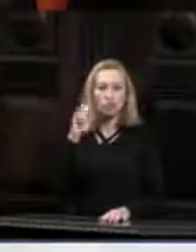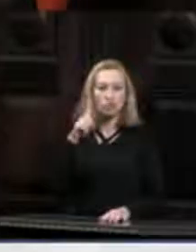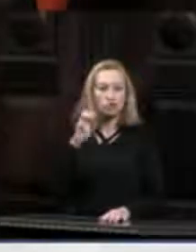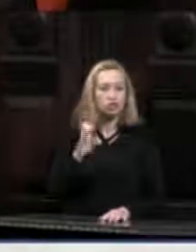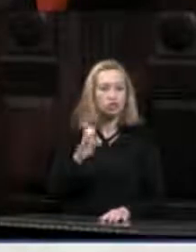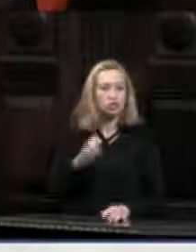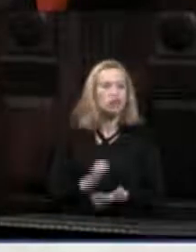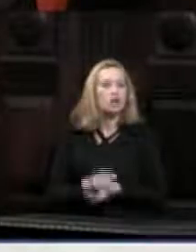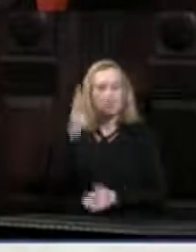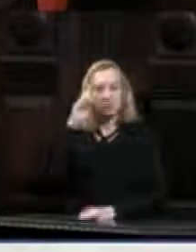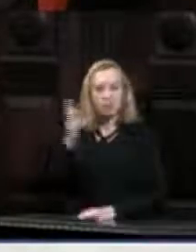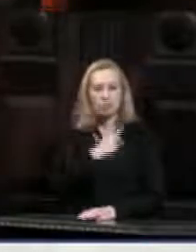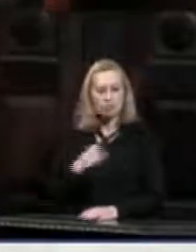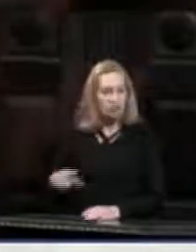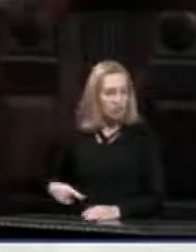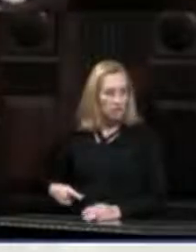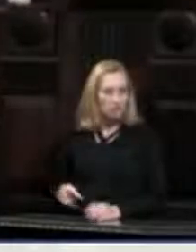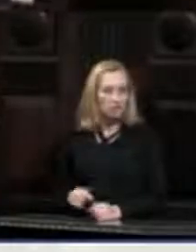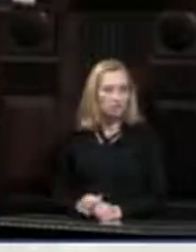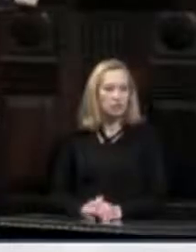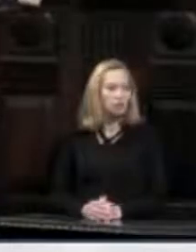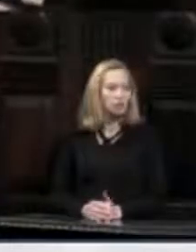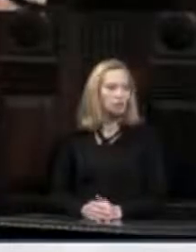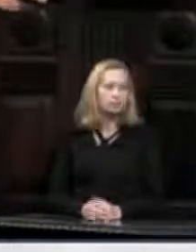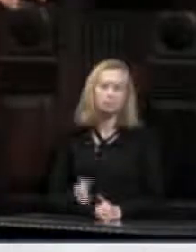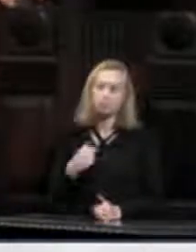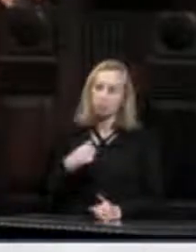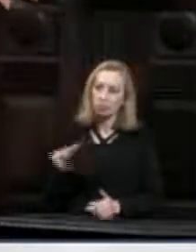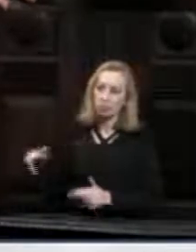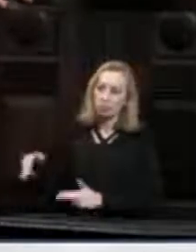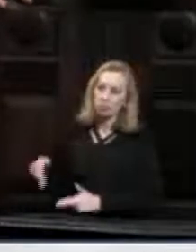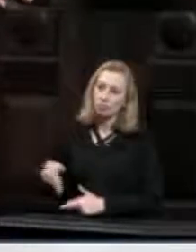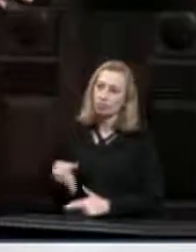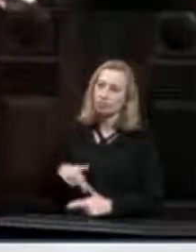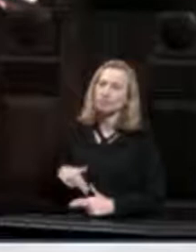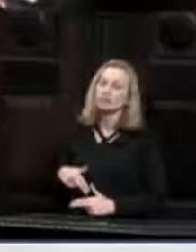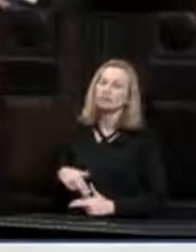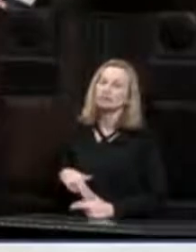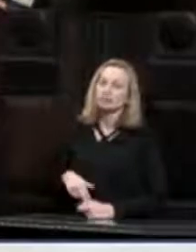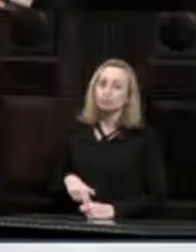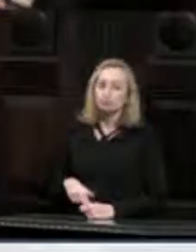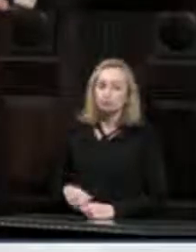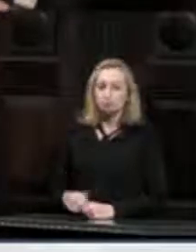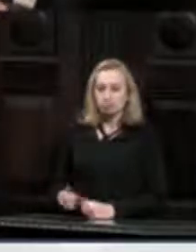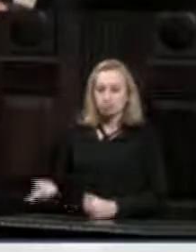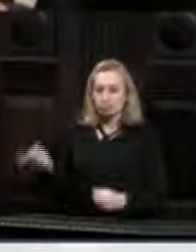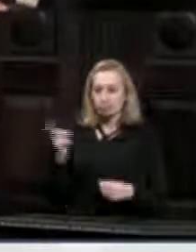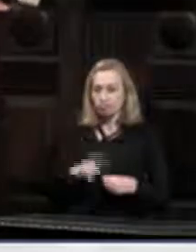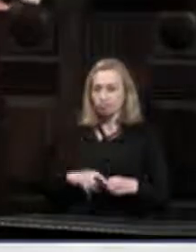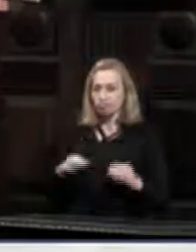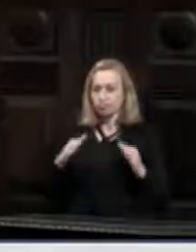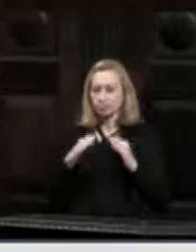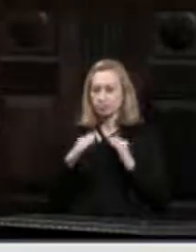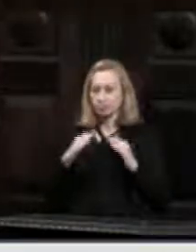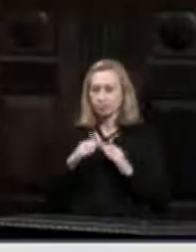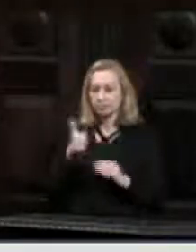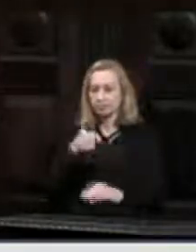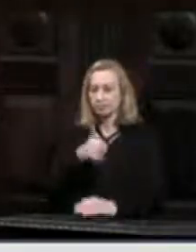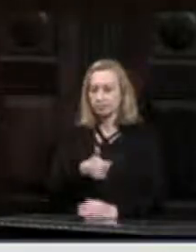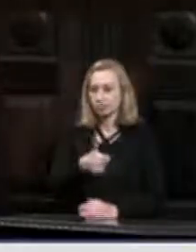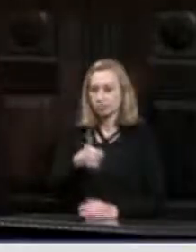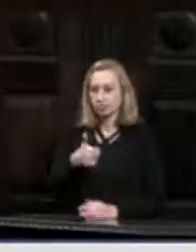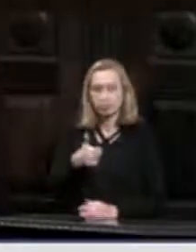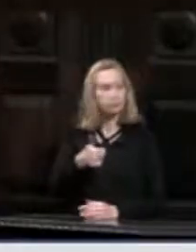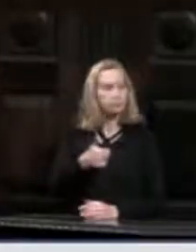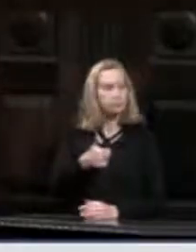Senhor presidente, eu retornei à casa no início de 2017 e